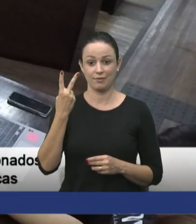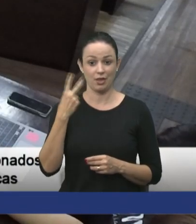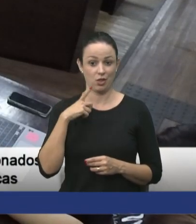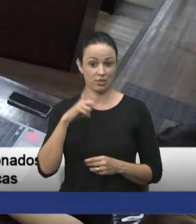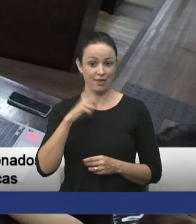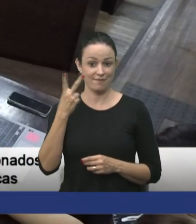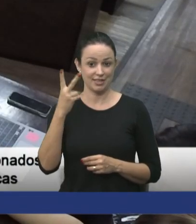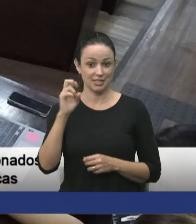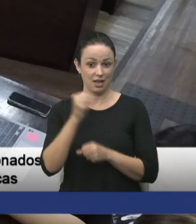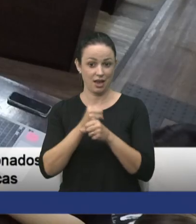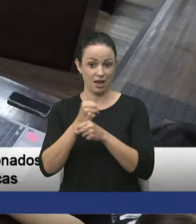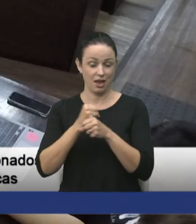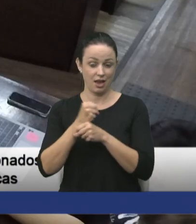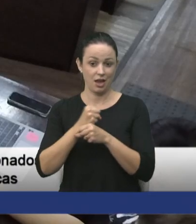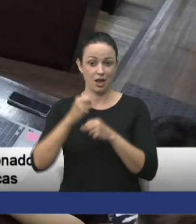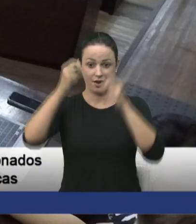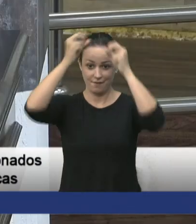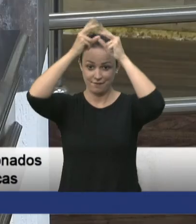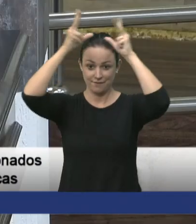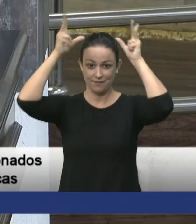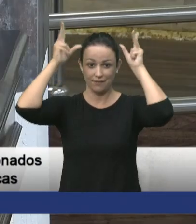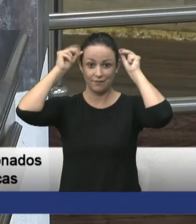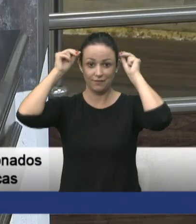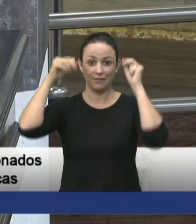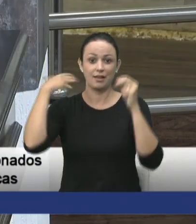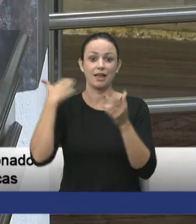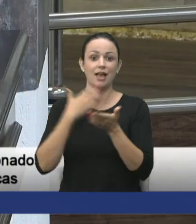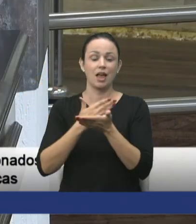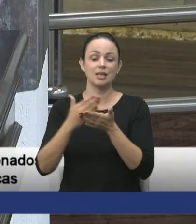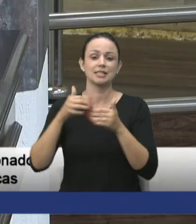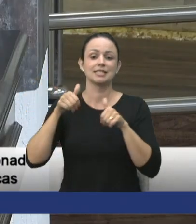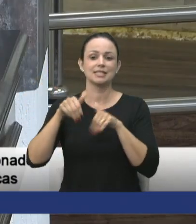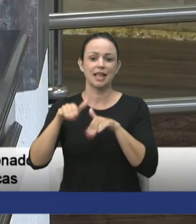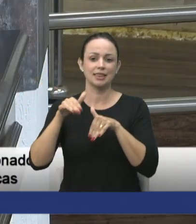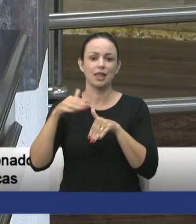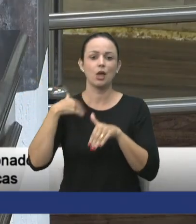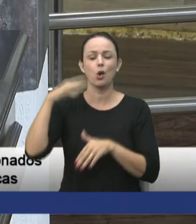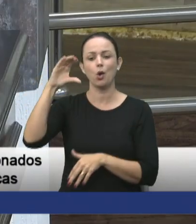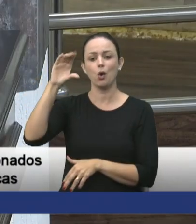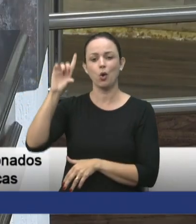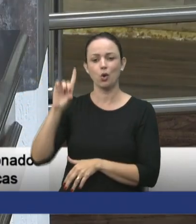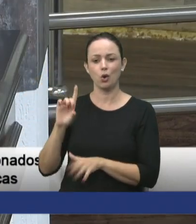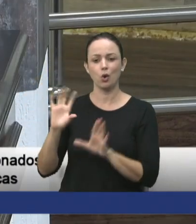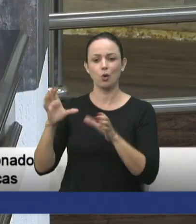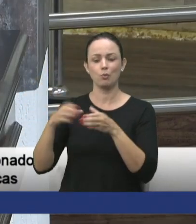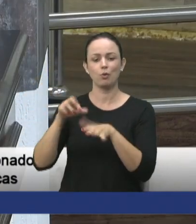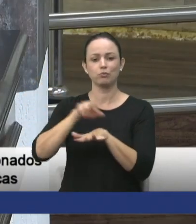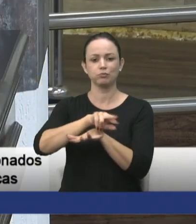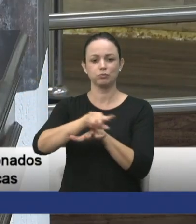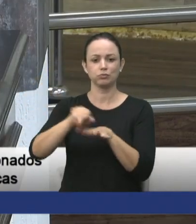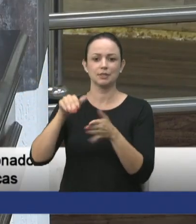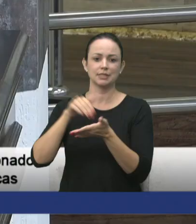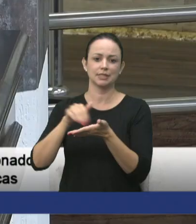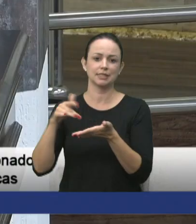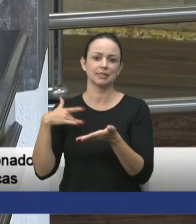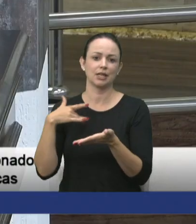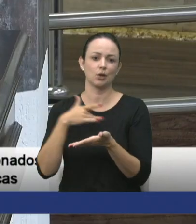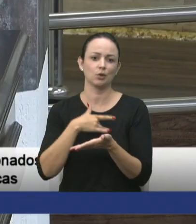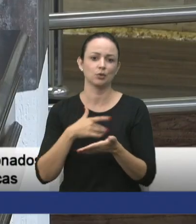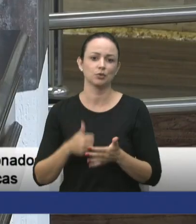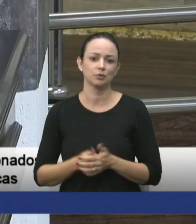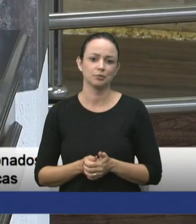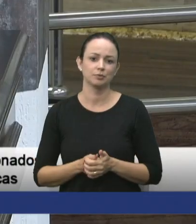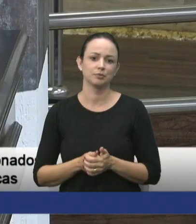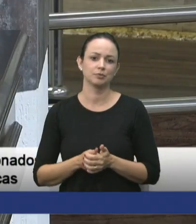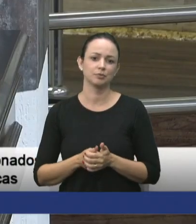profissão, né? Sou enfermeira e agora estou desde setembro coordenando a equipe multidisciplinar da Secretaria de Saúde. Para mim